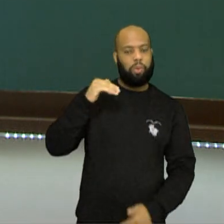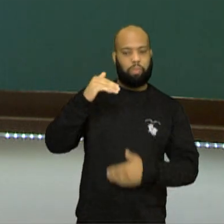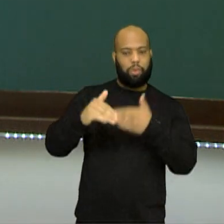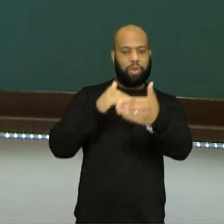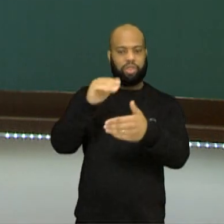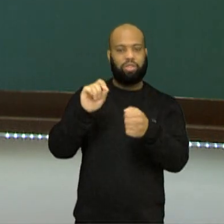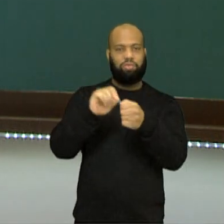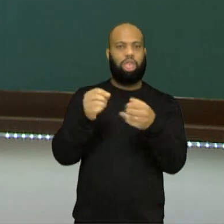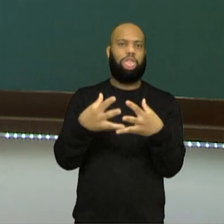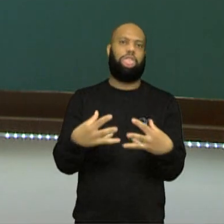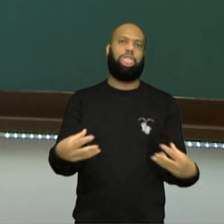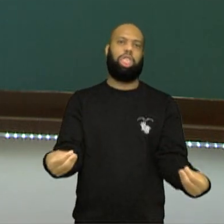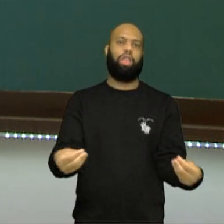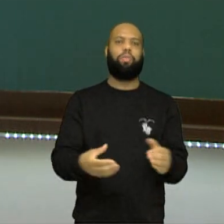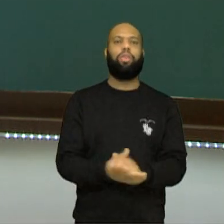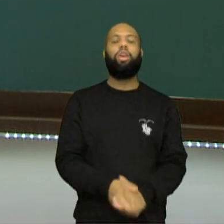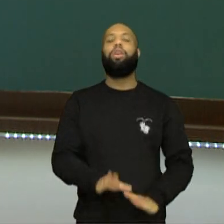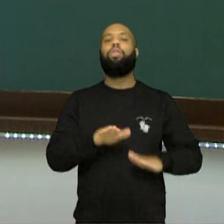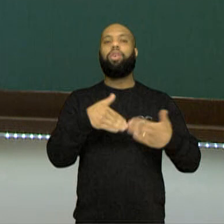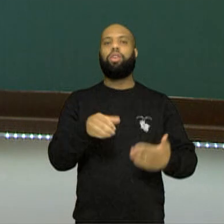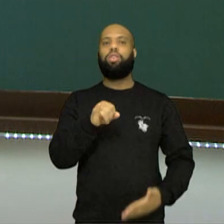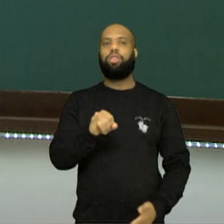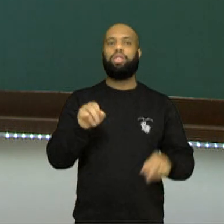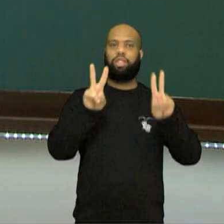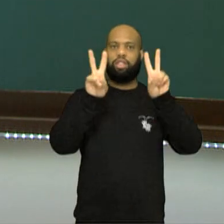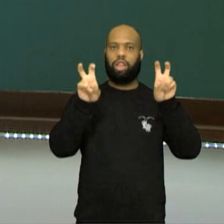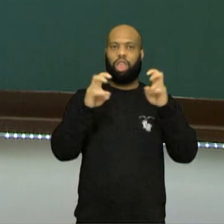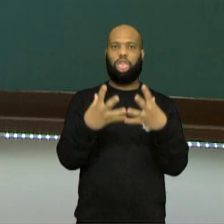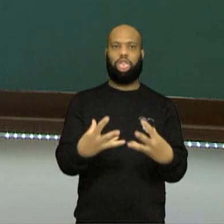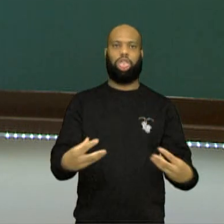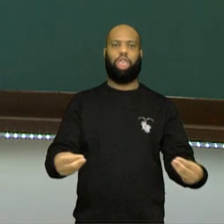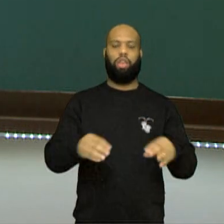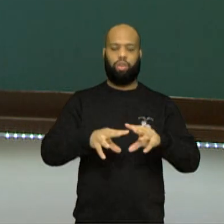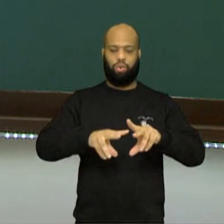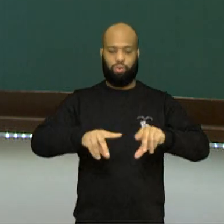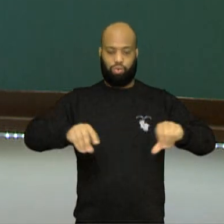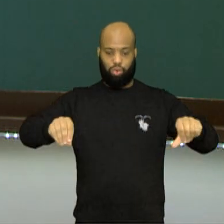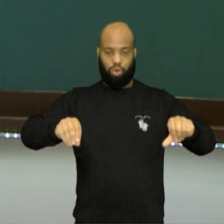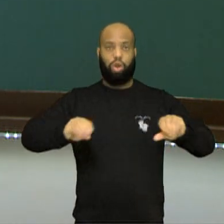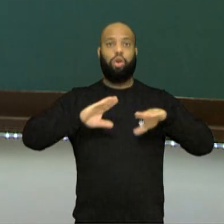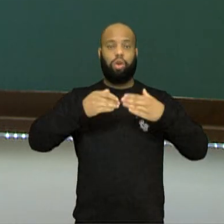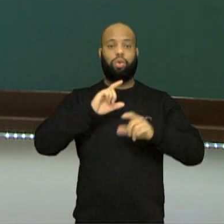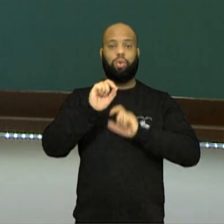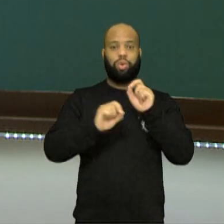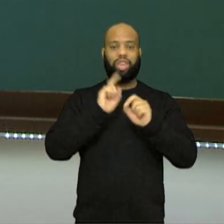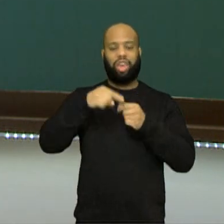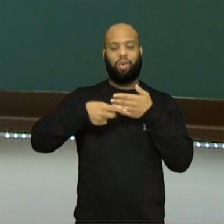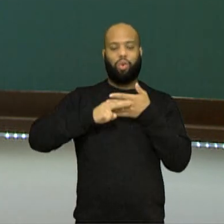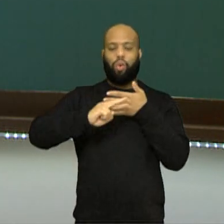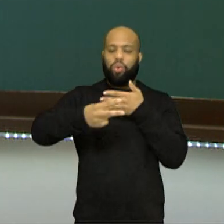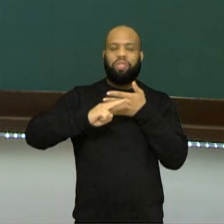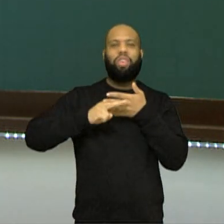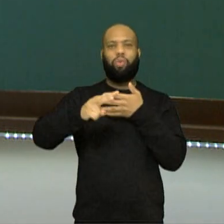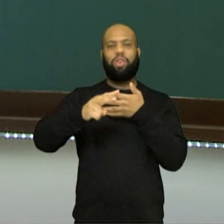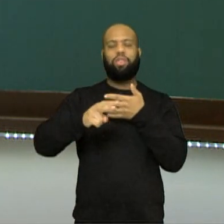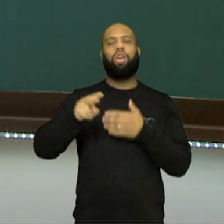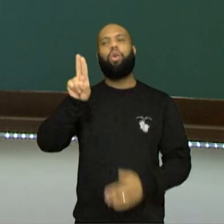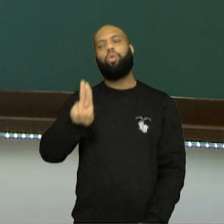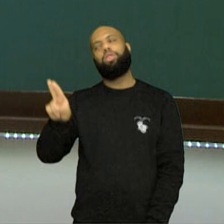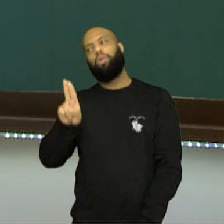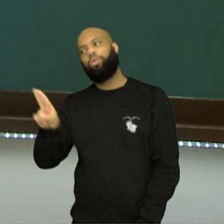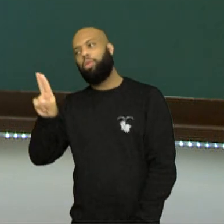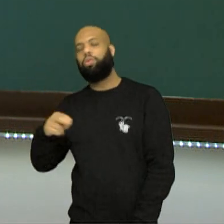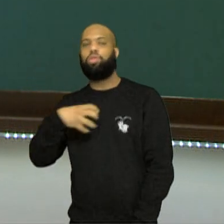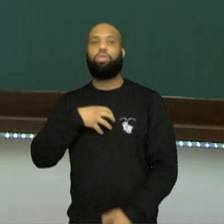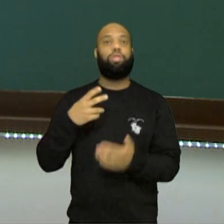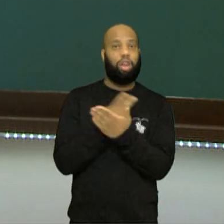degradam. Se o nosso assunto é sobre degradação do solo, é aquela consequência do seu uso incorreto. Nós